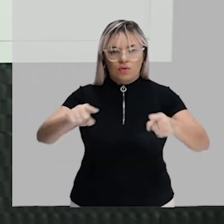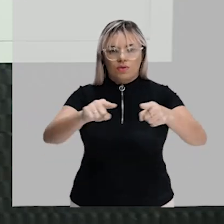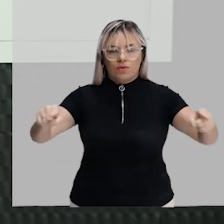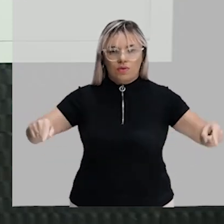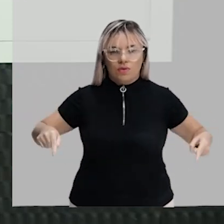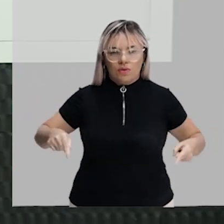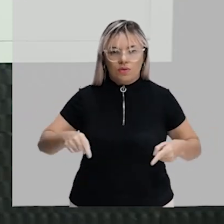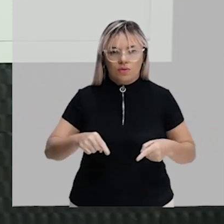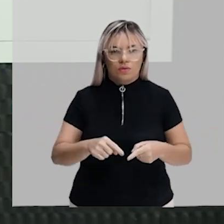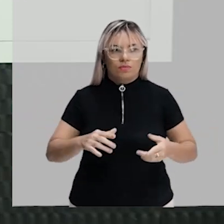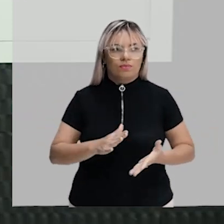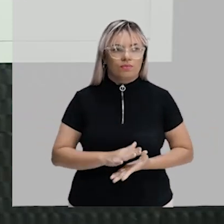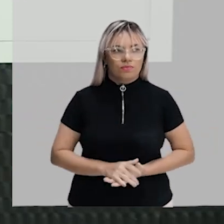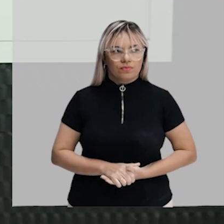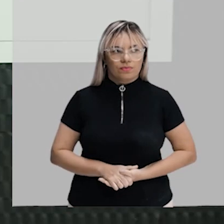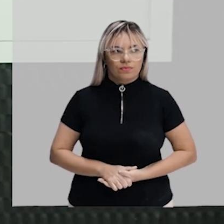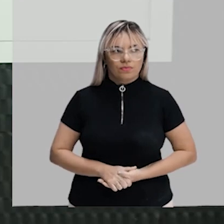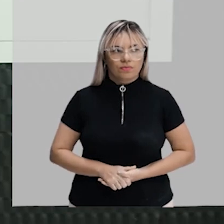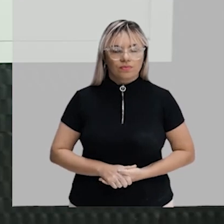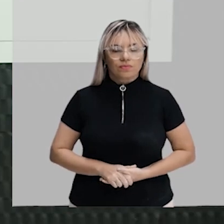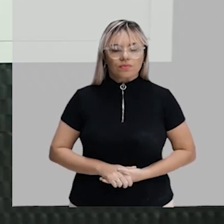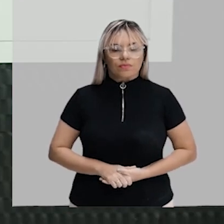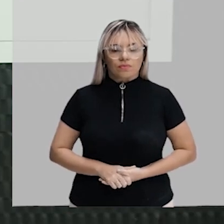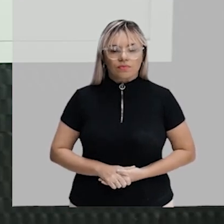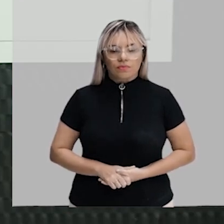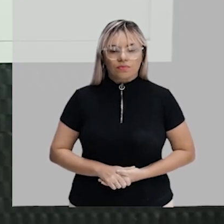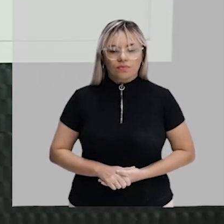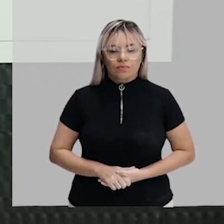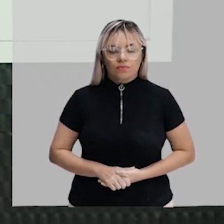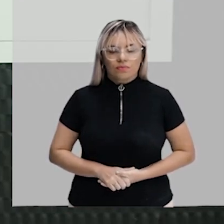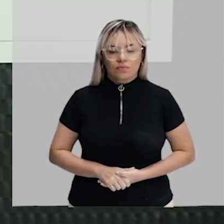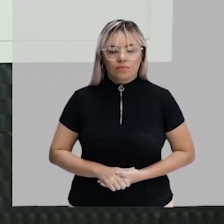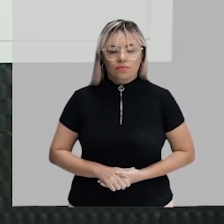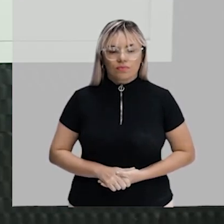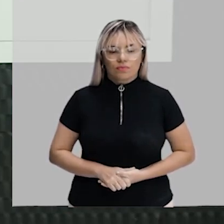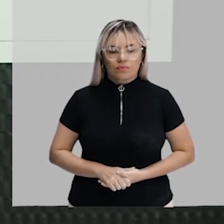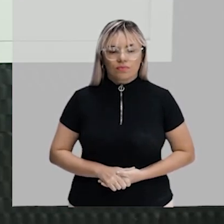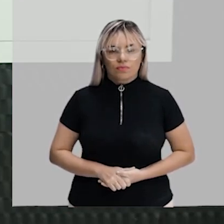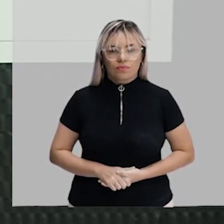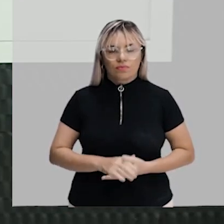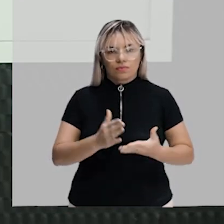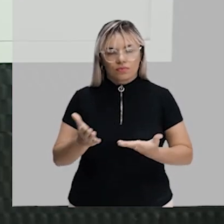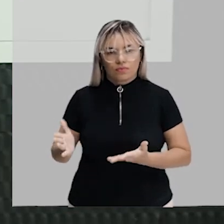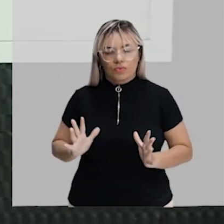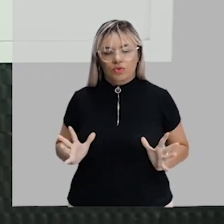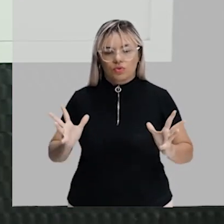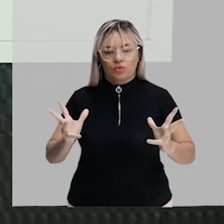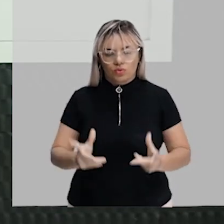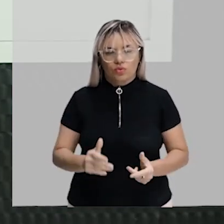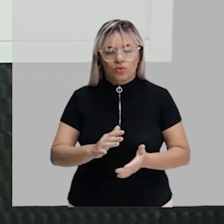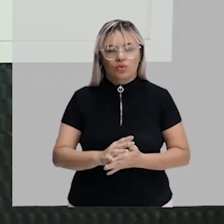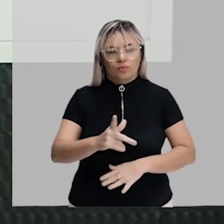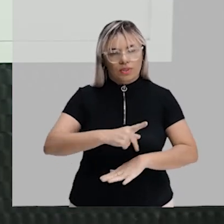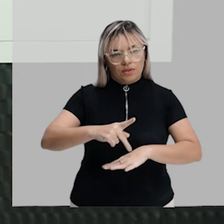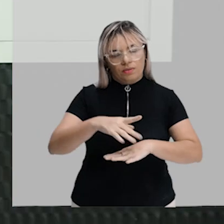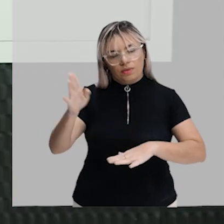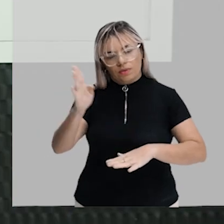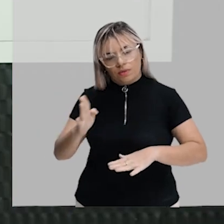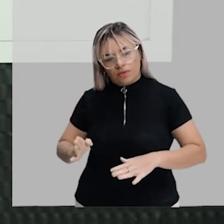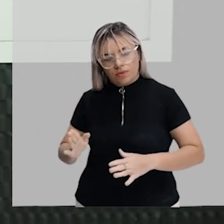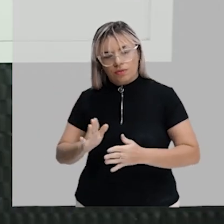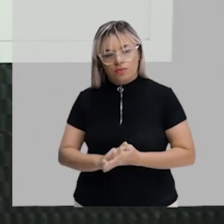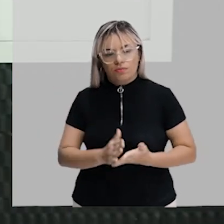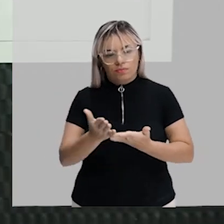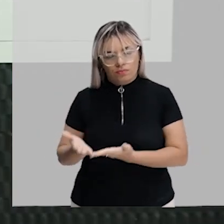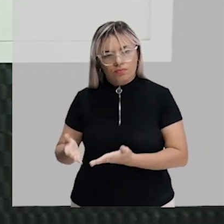853 milhões de hectares. Essa é a área total do território brasileiro. E